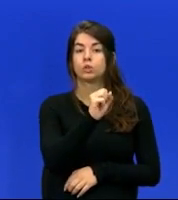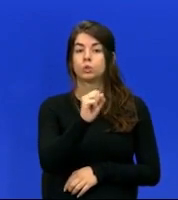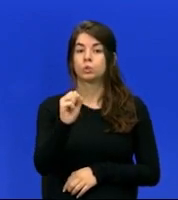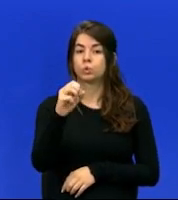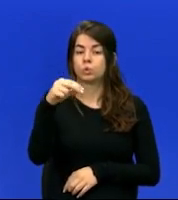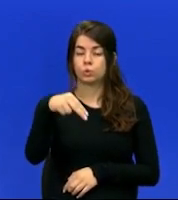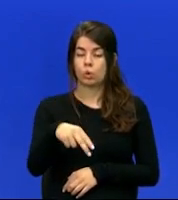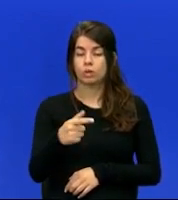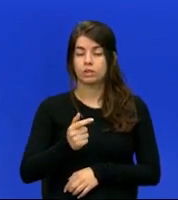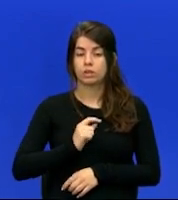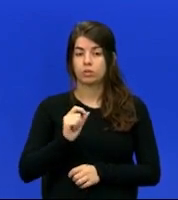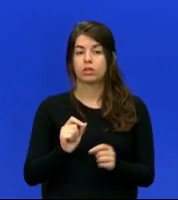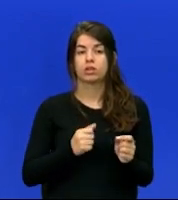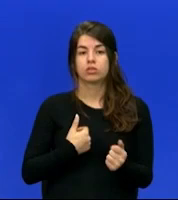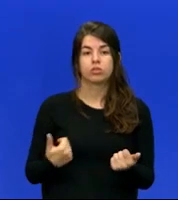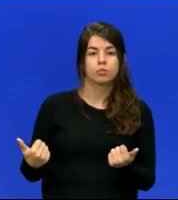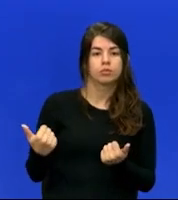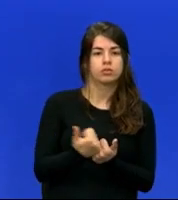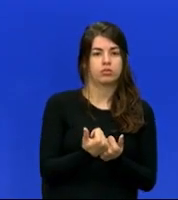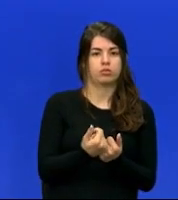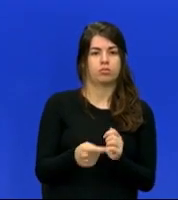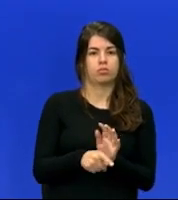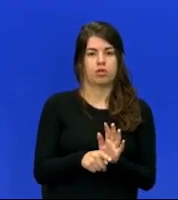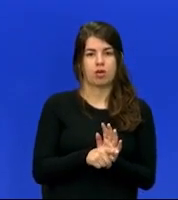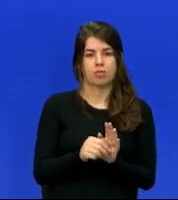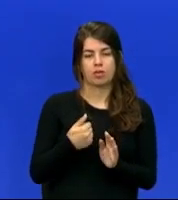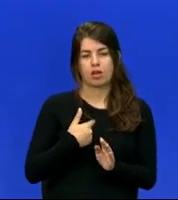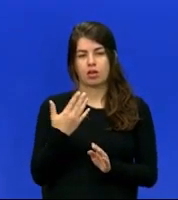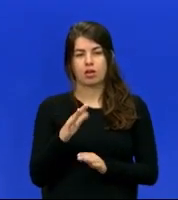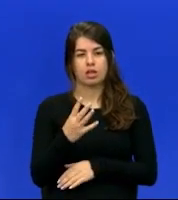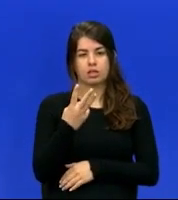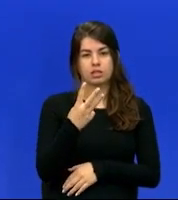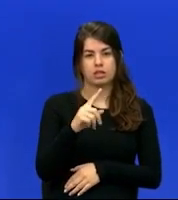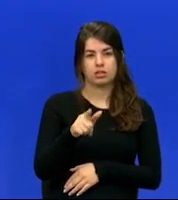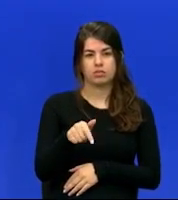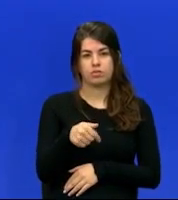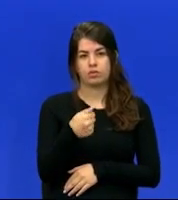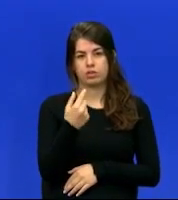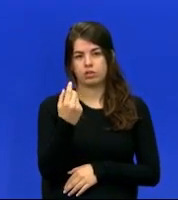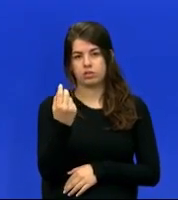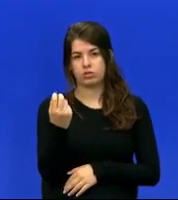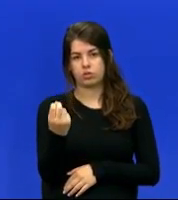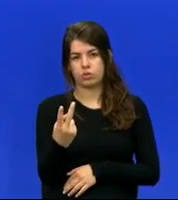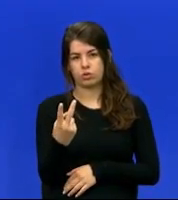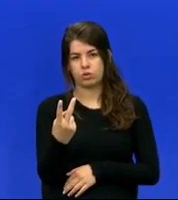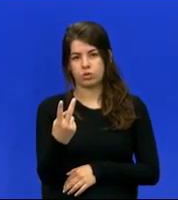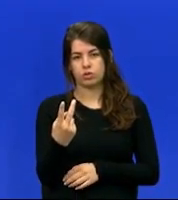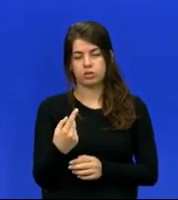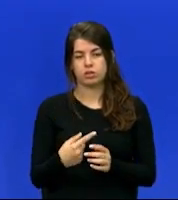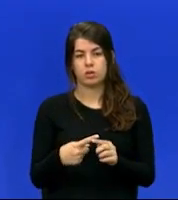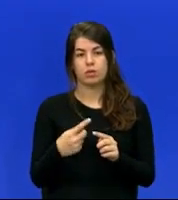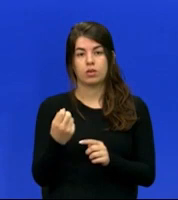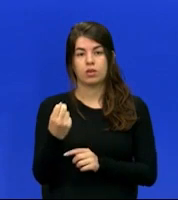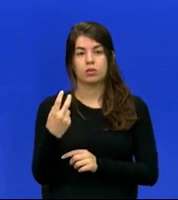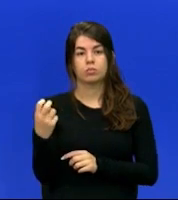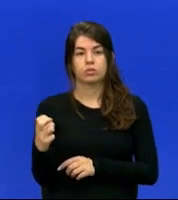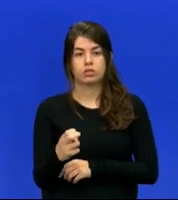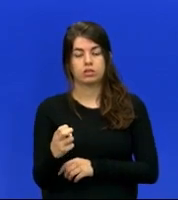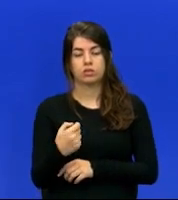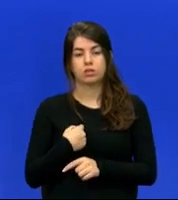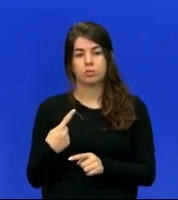Então, aonde eu tenho a substituição do lambda, que é a média 3, vezes 2 elevado a 5,